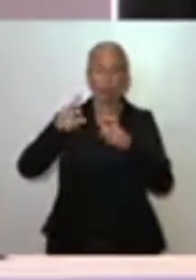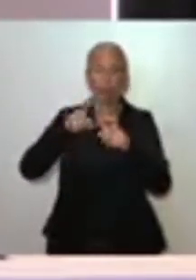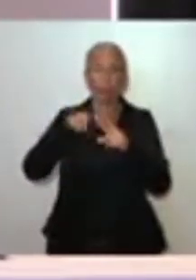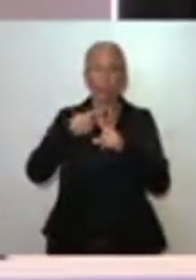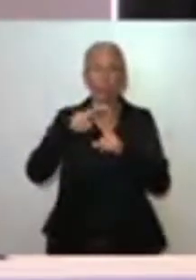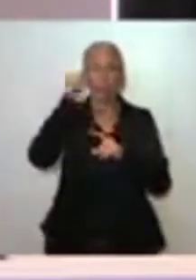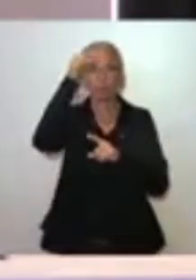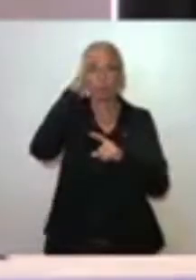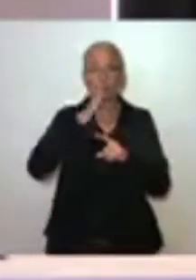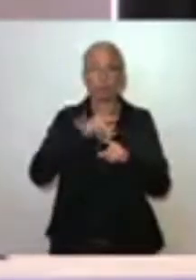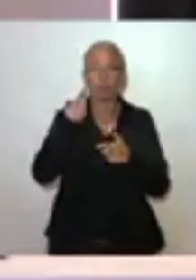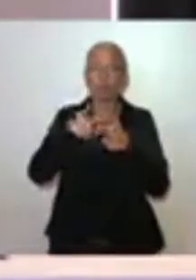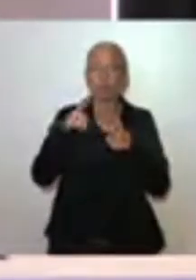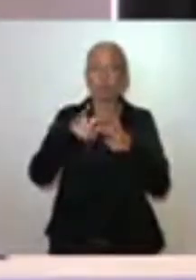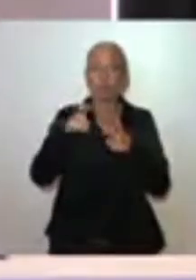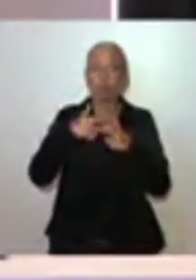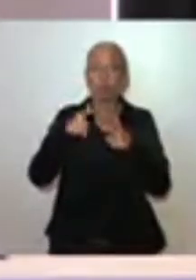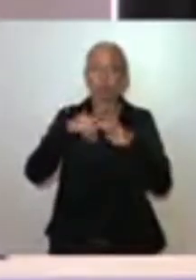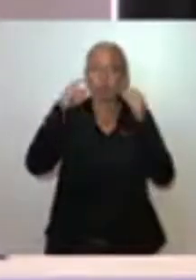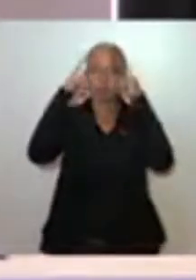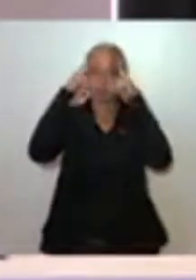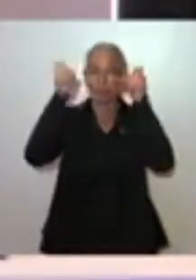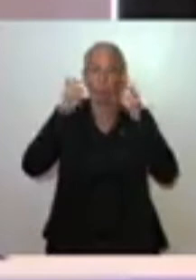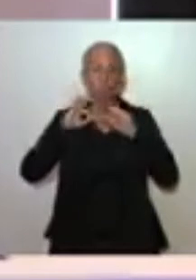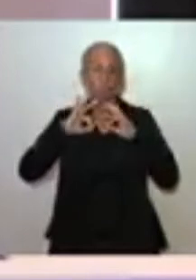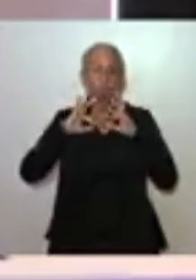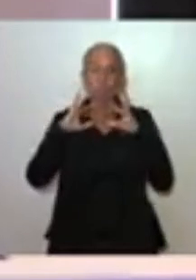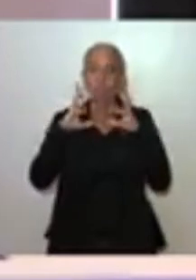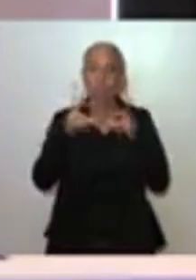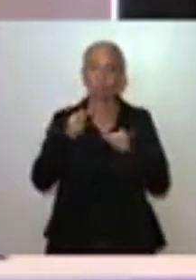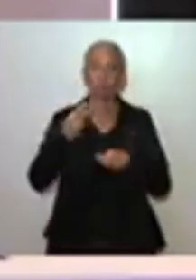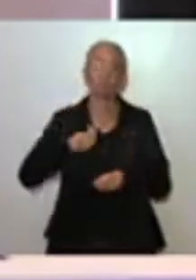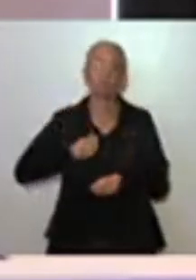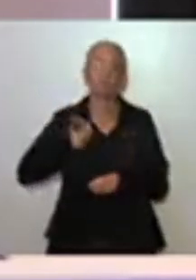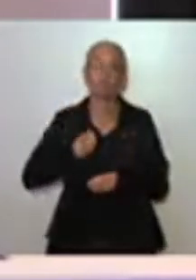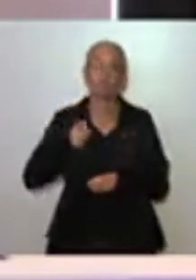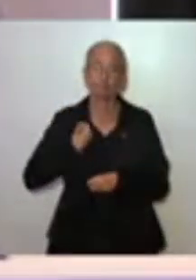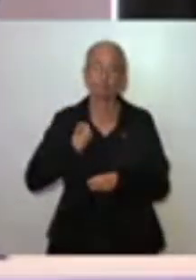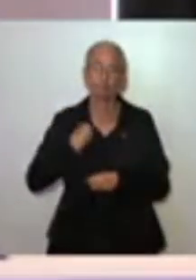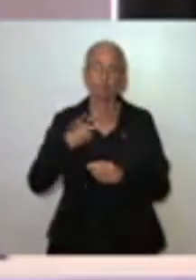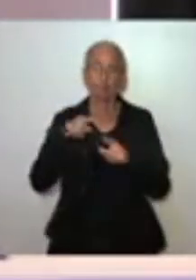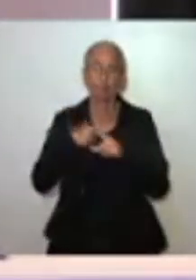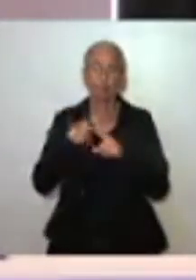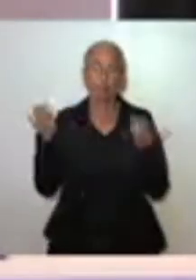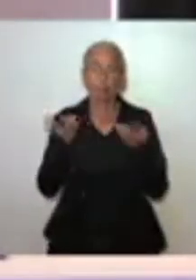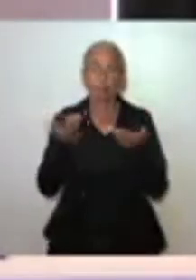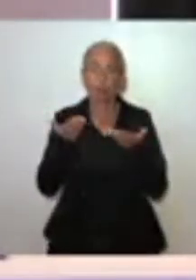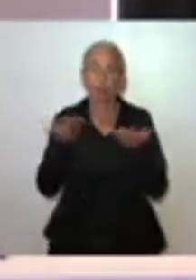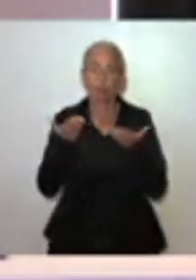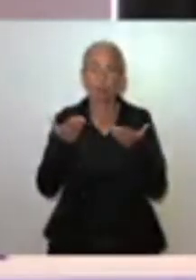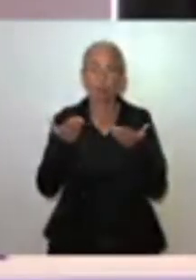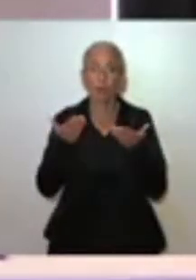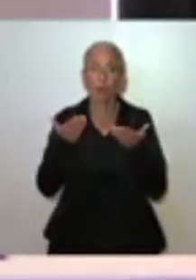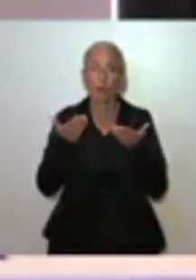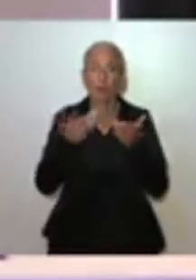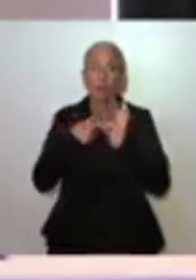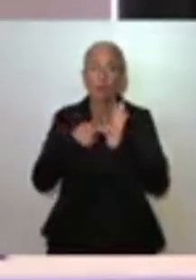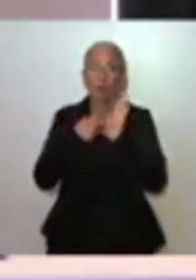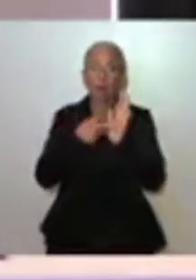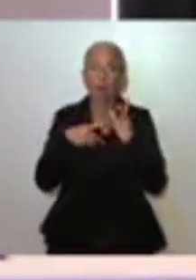problema de violência no Brasil em todos os segmentos da vida e mais recentemente ela tem se manifestado